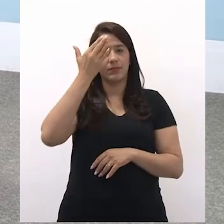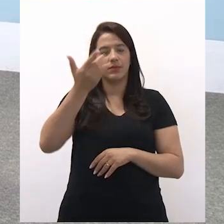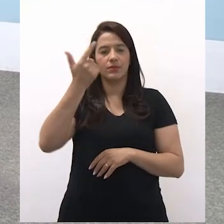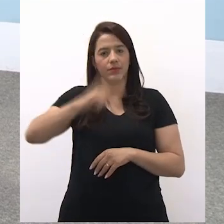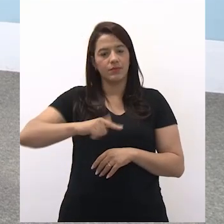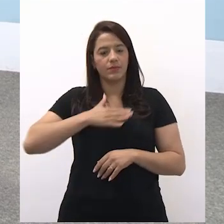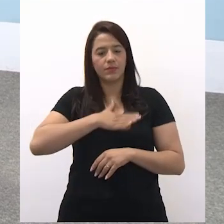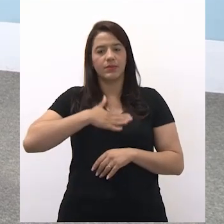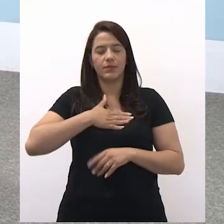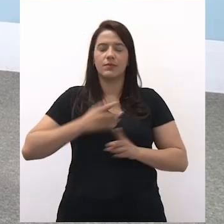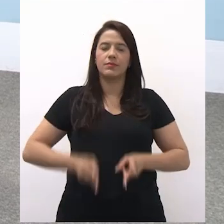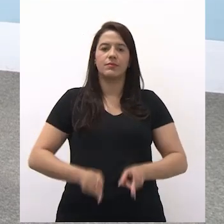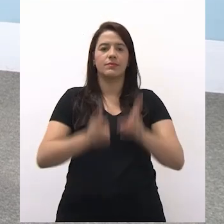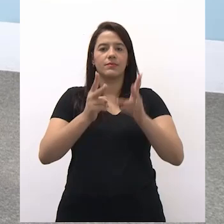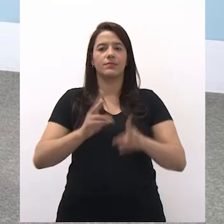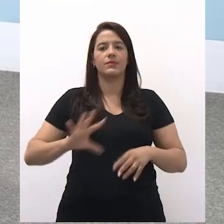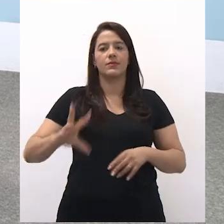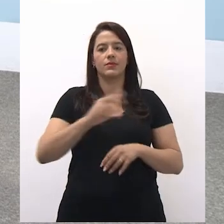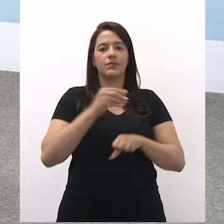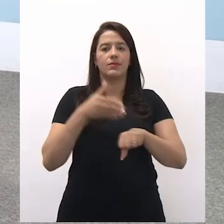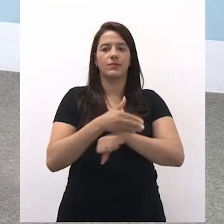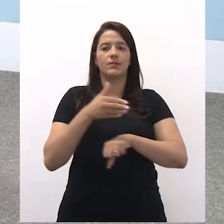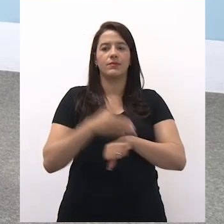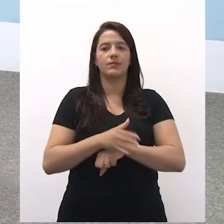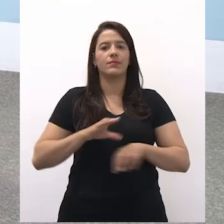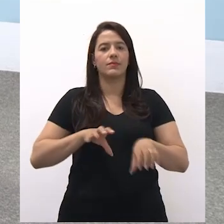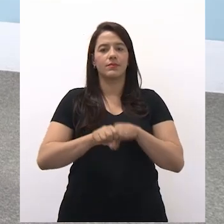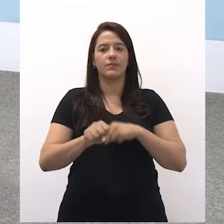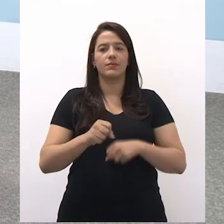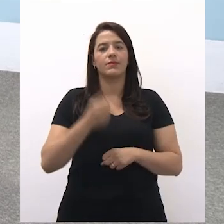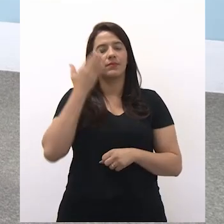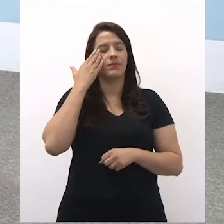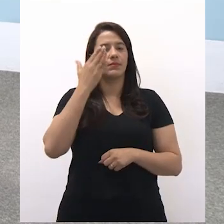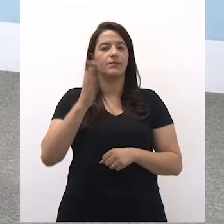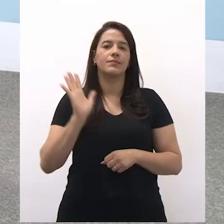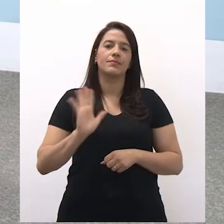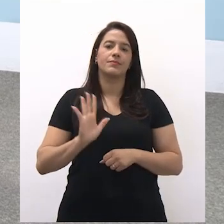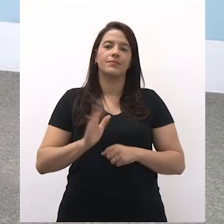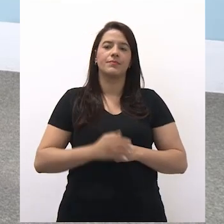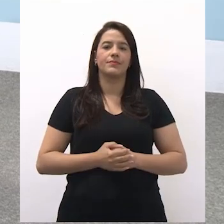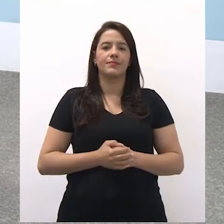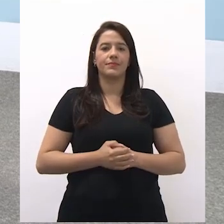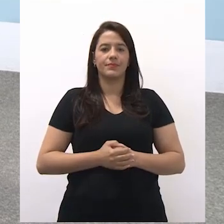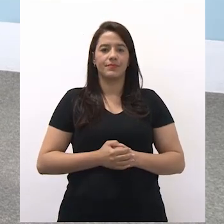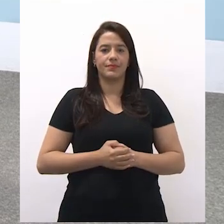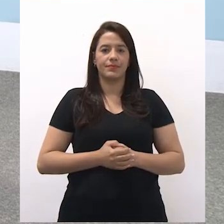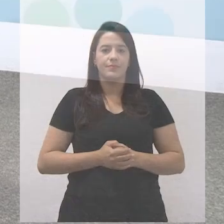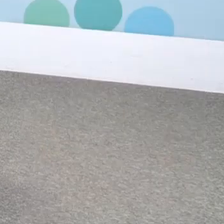gratidão sempre. Muito obrigado a todos que participaram dessa formação. Muito obrigado. Tudo de bom.